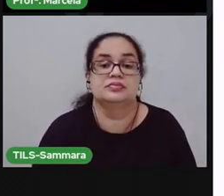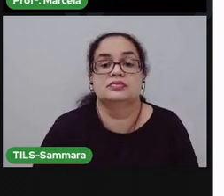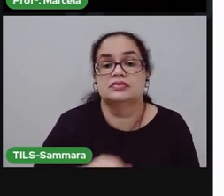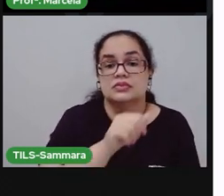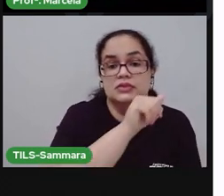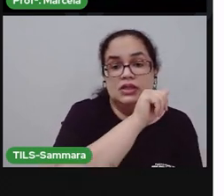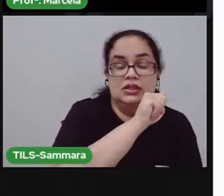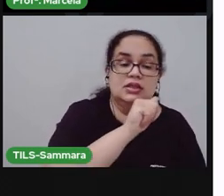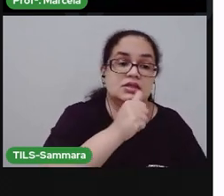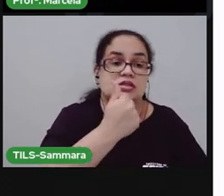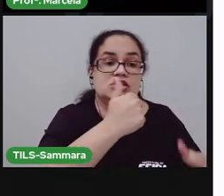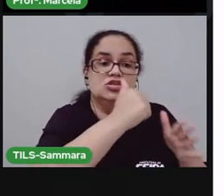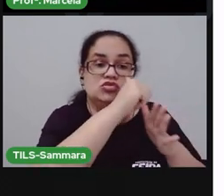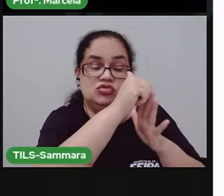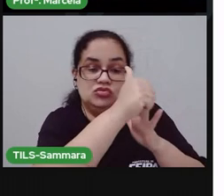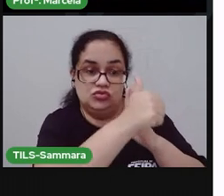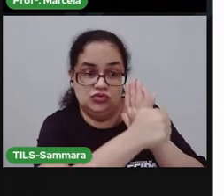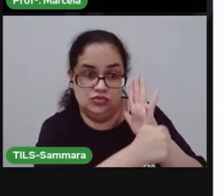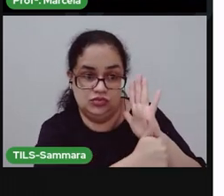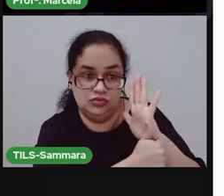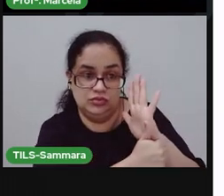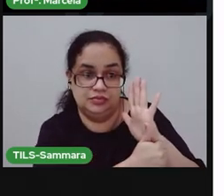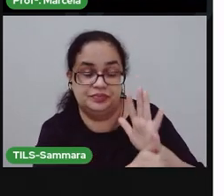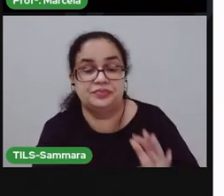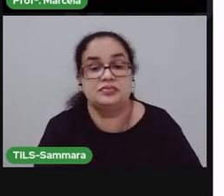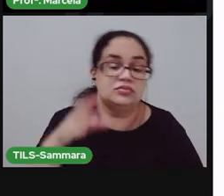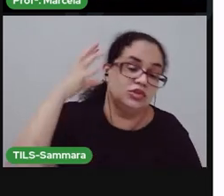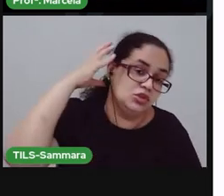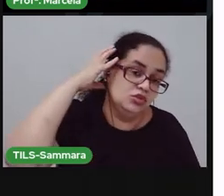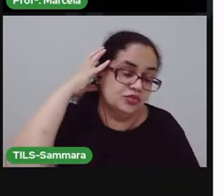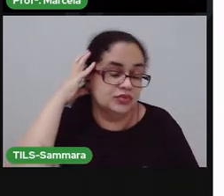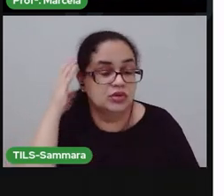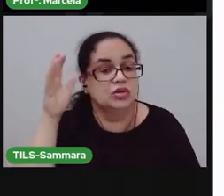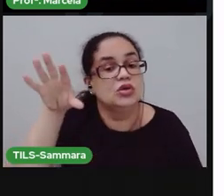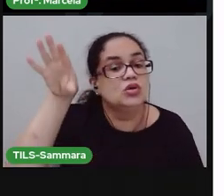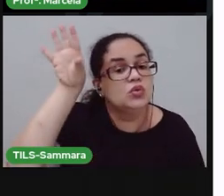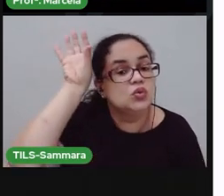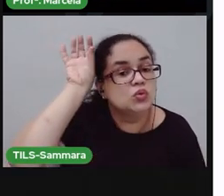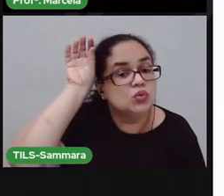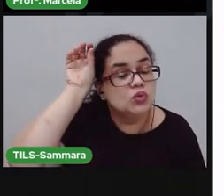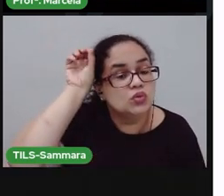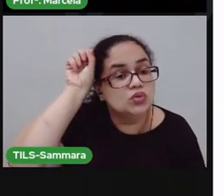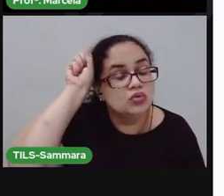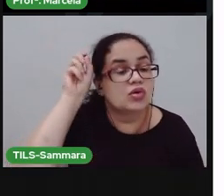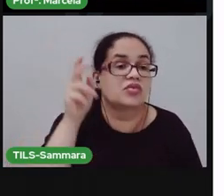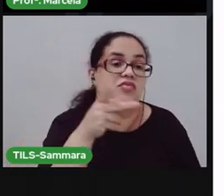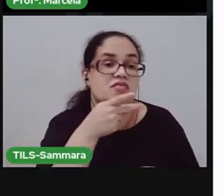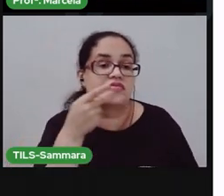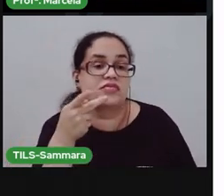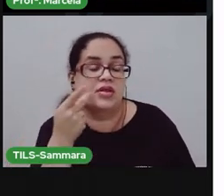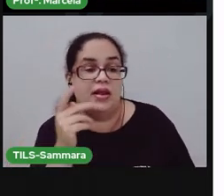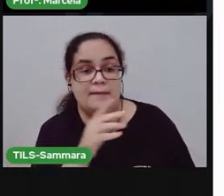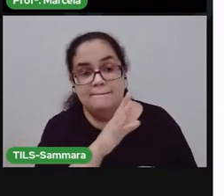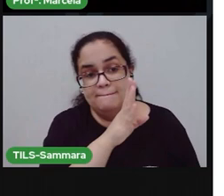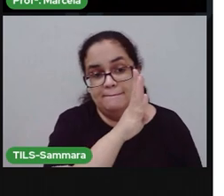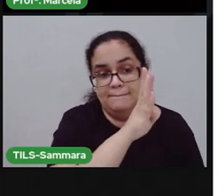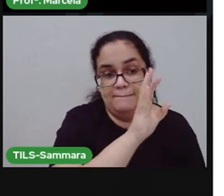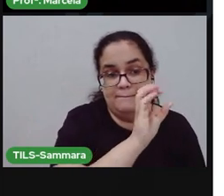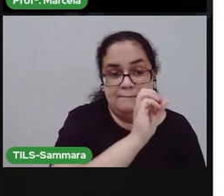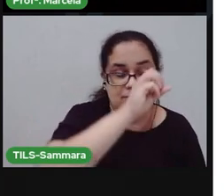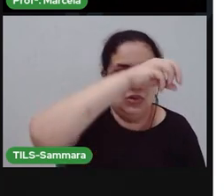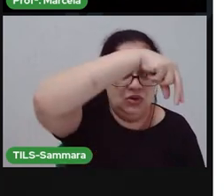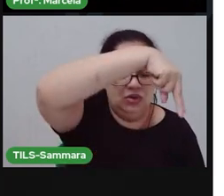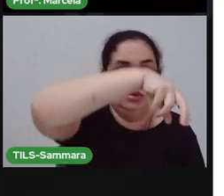Três vogais, três fonemas que a gente escuta quando a gente está falando a palavra bonita.